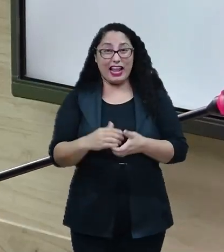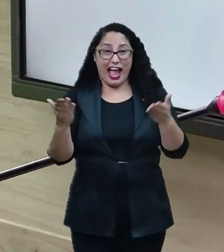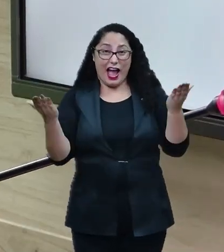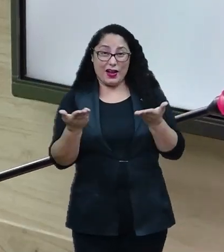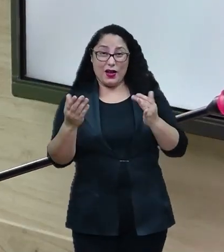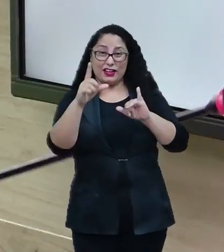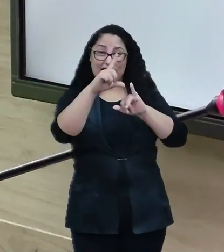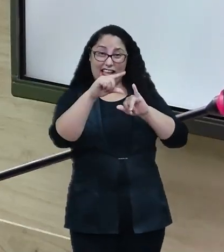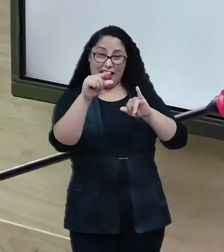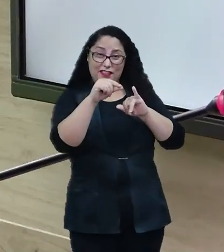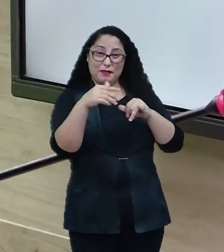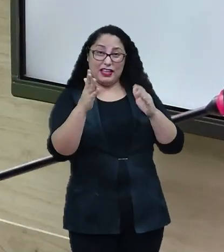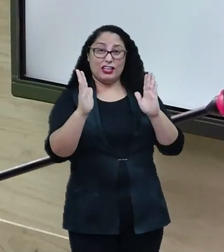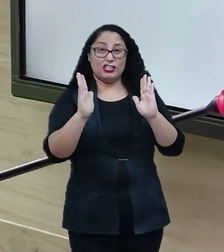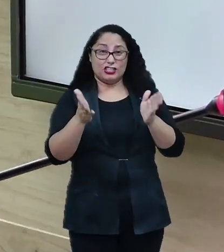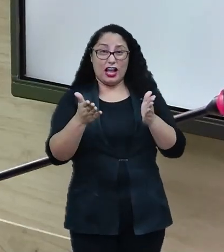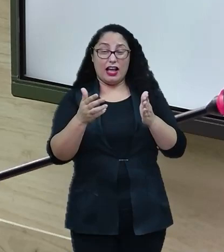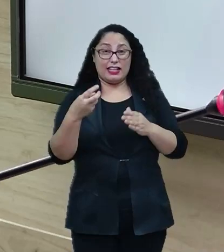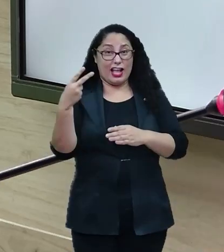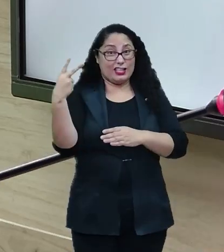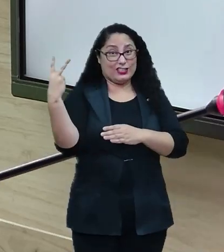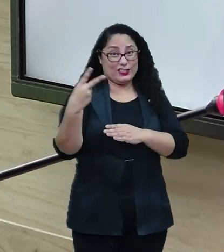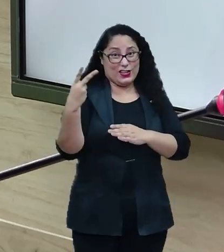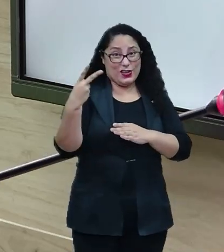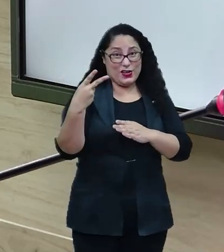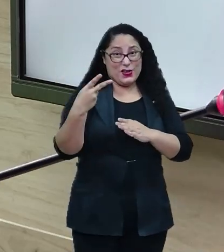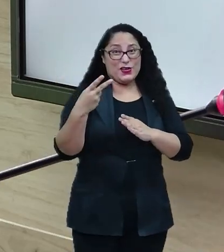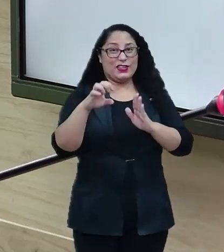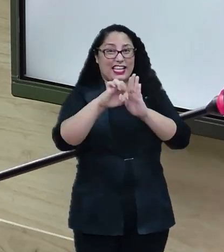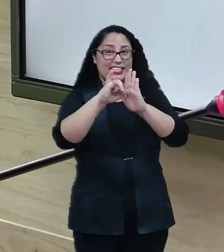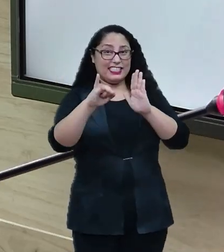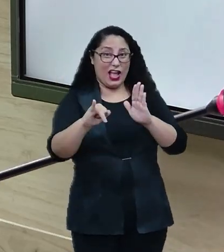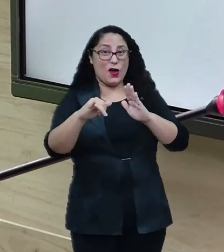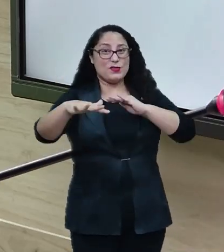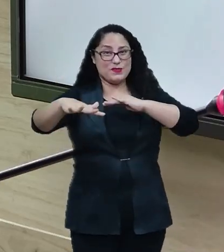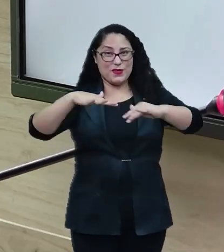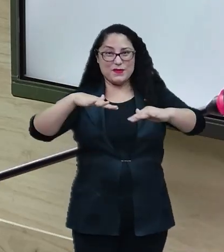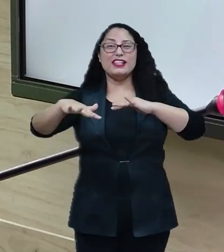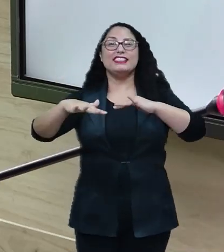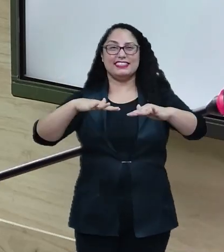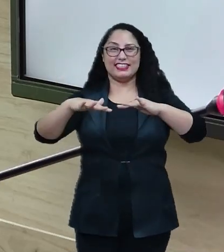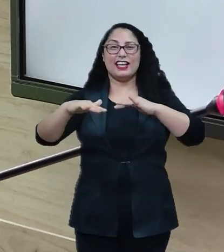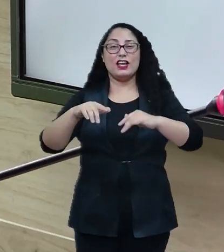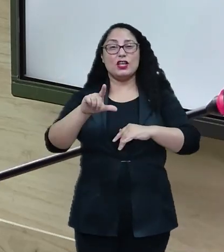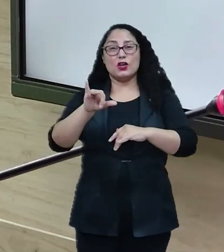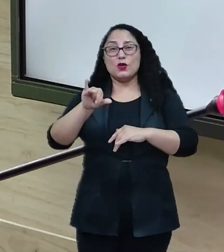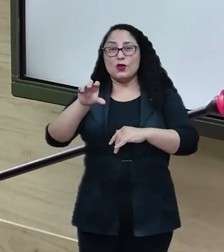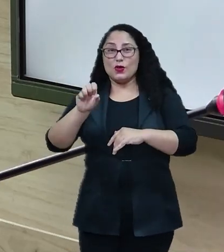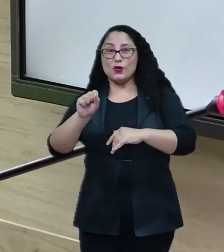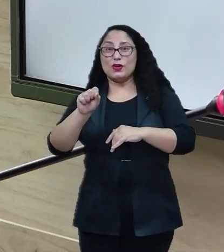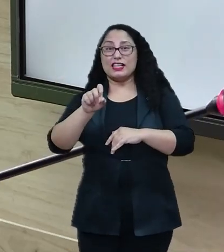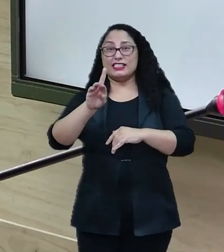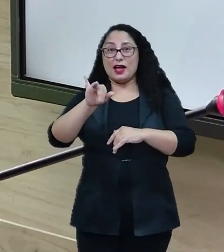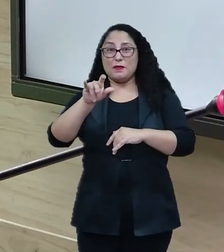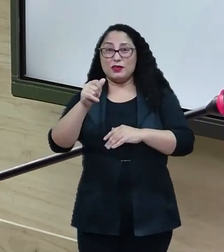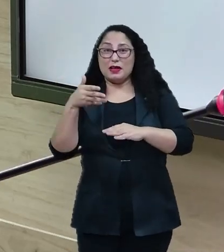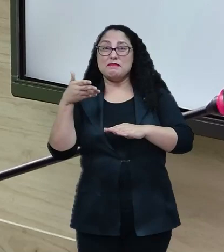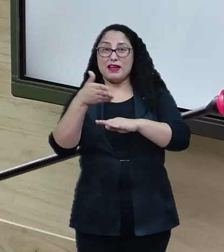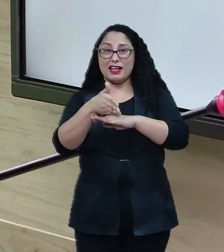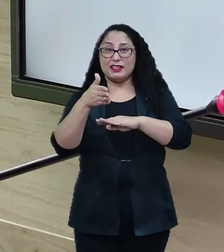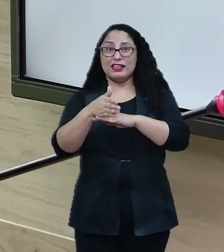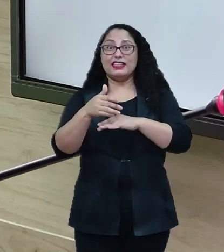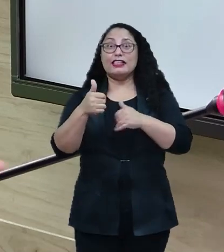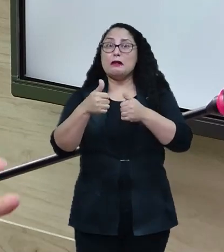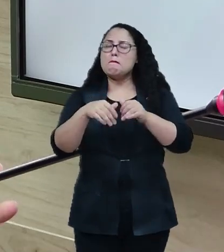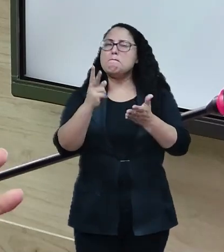Agora no IFB a gente está com a 2ª edição desse edital de mobilidade, que o Lucas e a Bruna participaram. Está